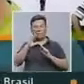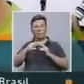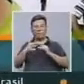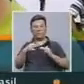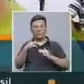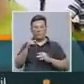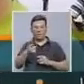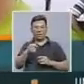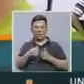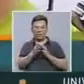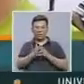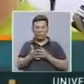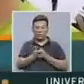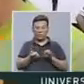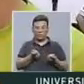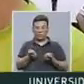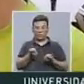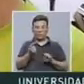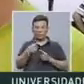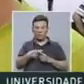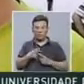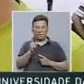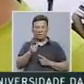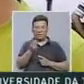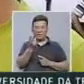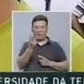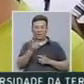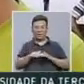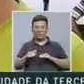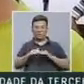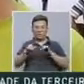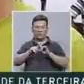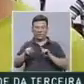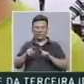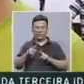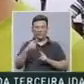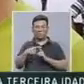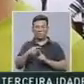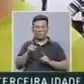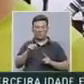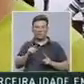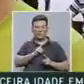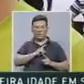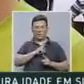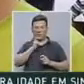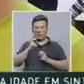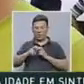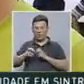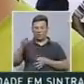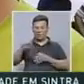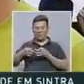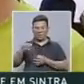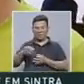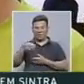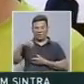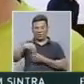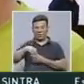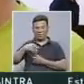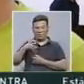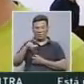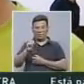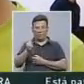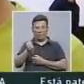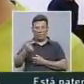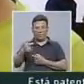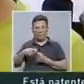toda essa coordenação que vem ainda por cima, são três níveis completamente diferentes, além da própria eletrónica e mecânica dos robôs. E